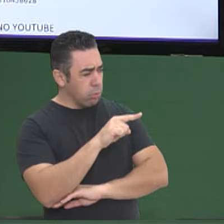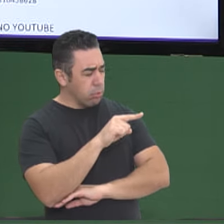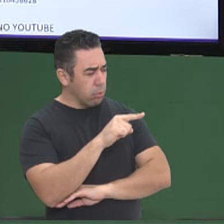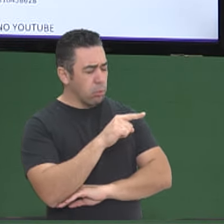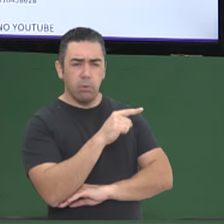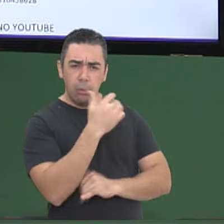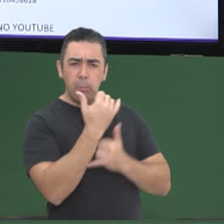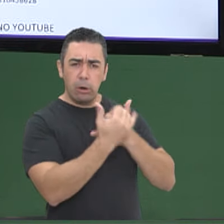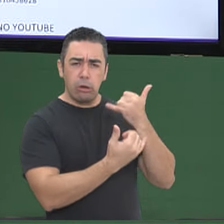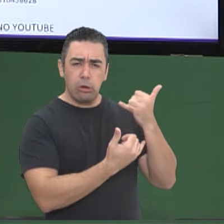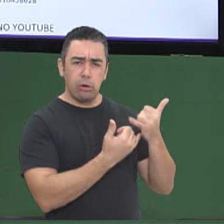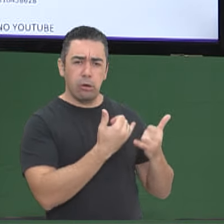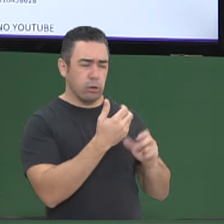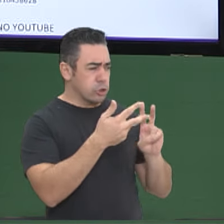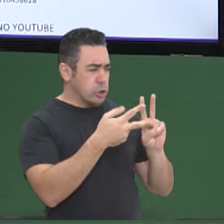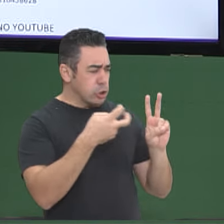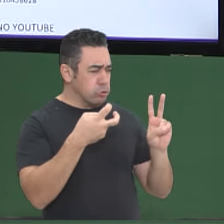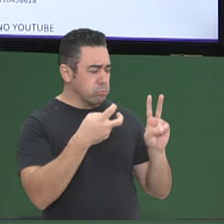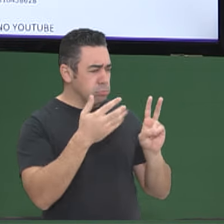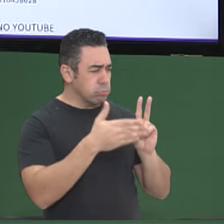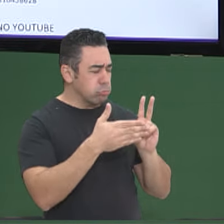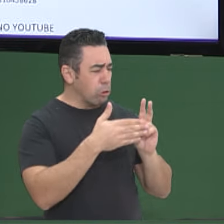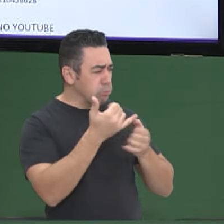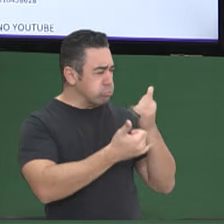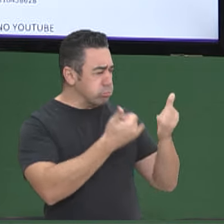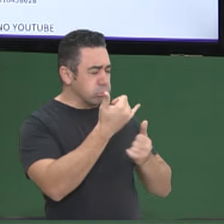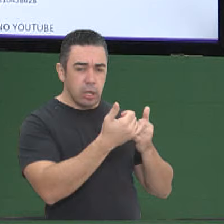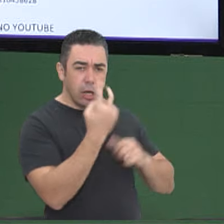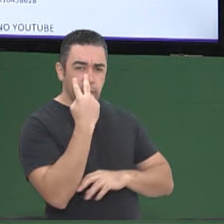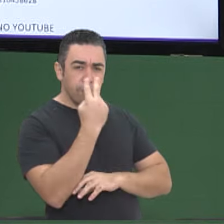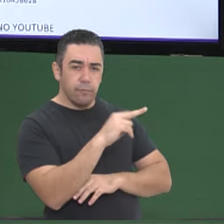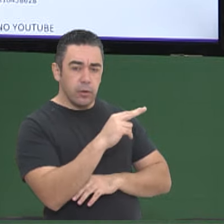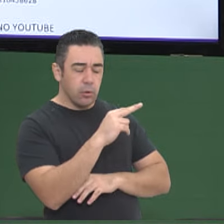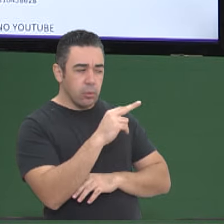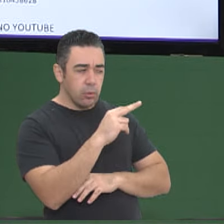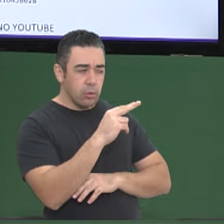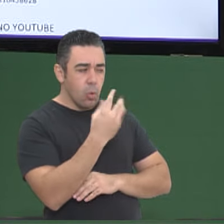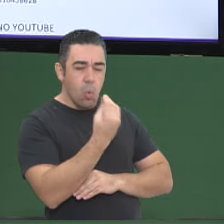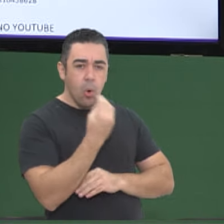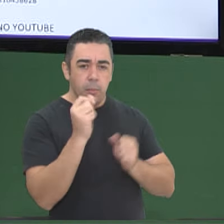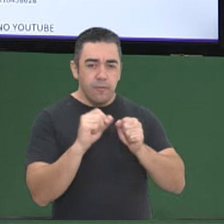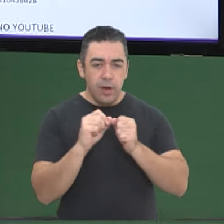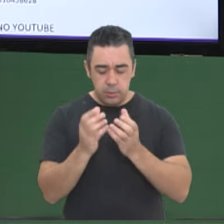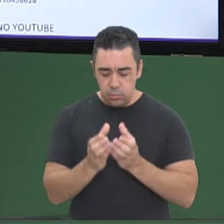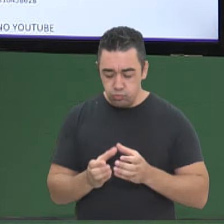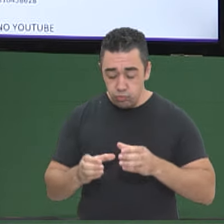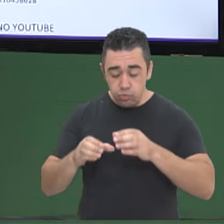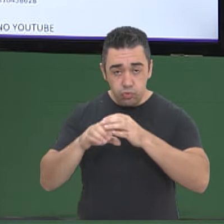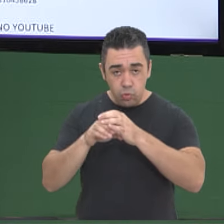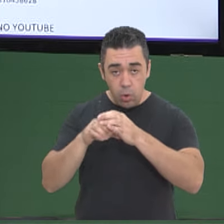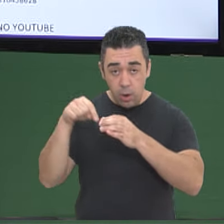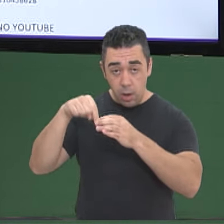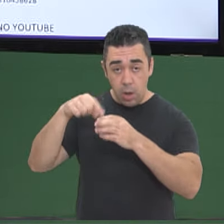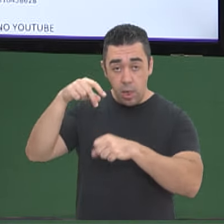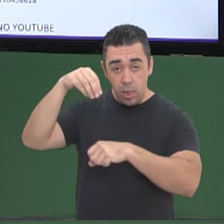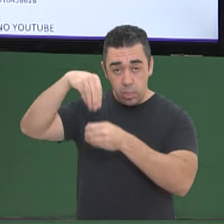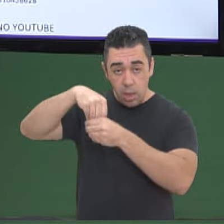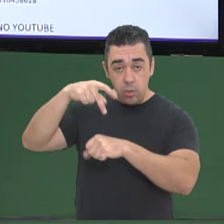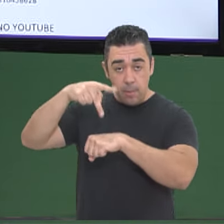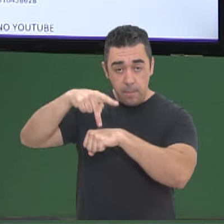esses objetos, né? E aí, que eram uma trouxinha de pedras, né?